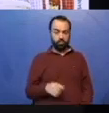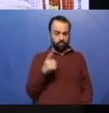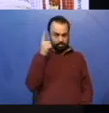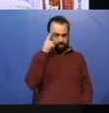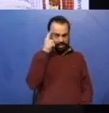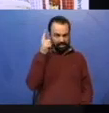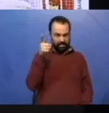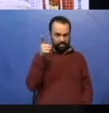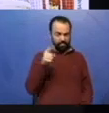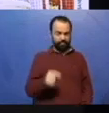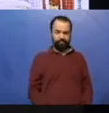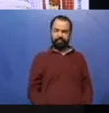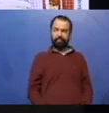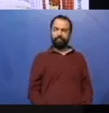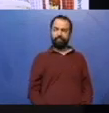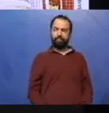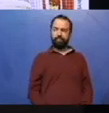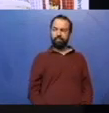você responder.